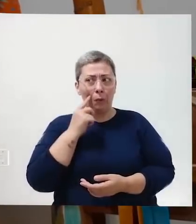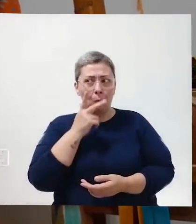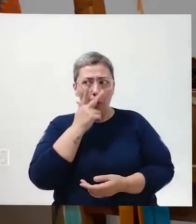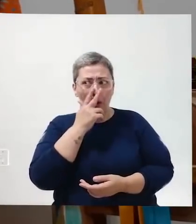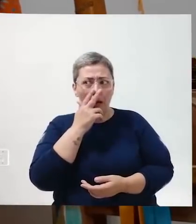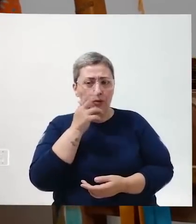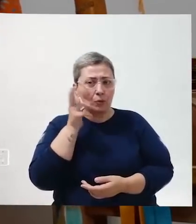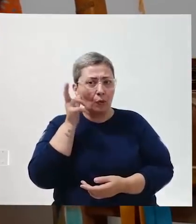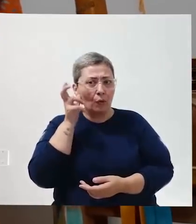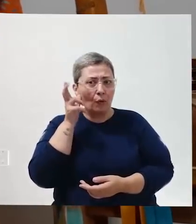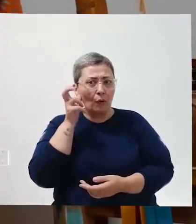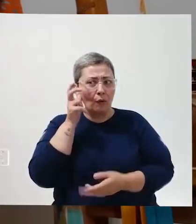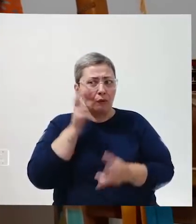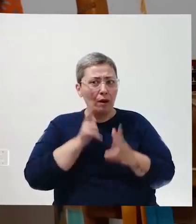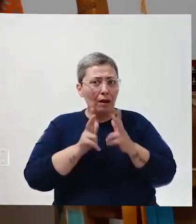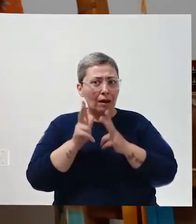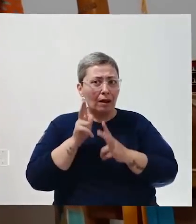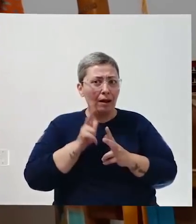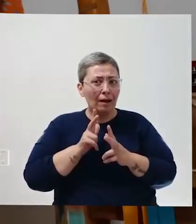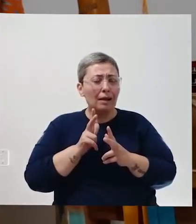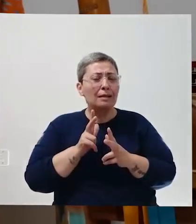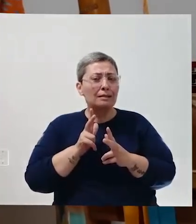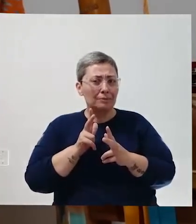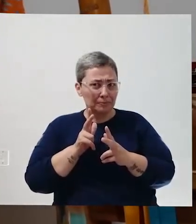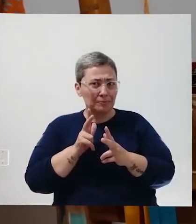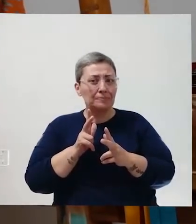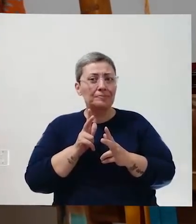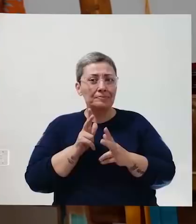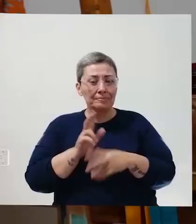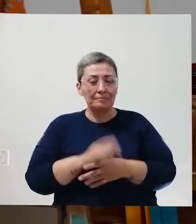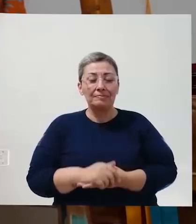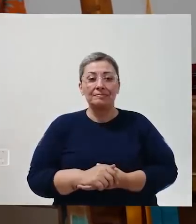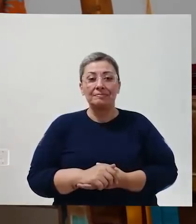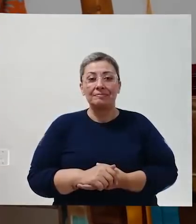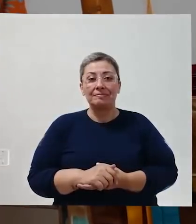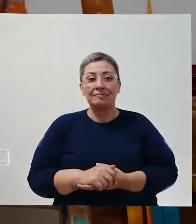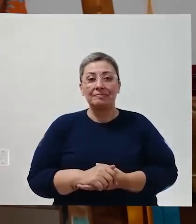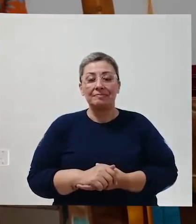Opa! Eu acho que eu ouvi alguém falando aí.